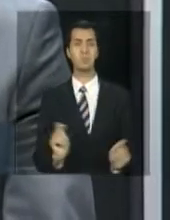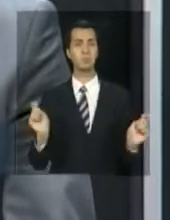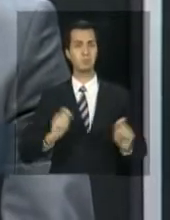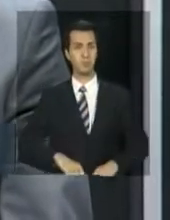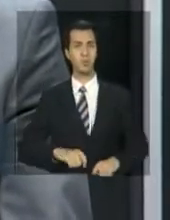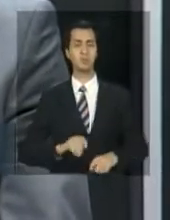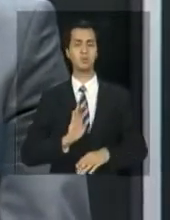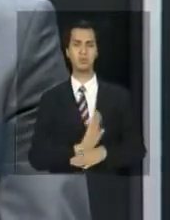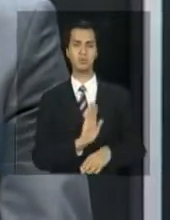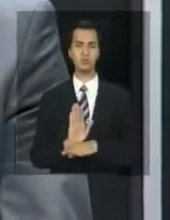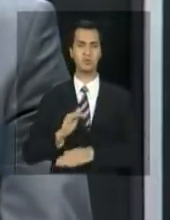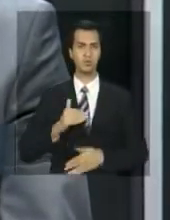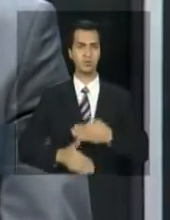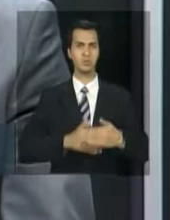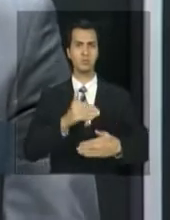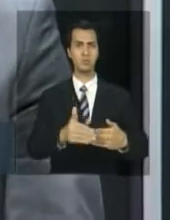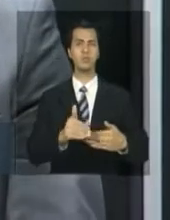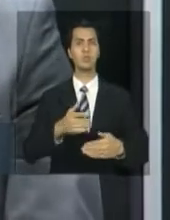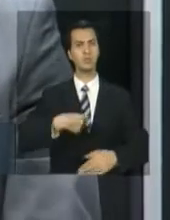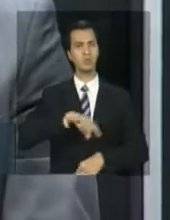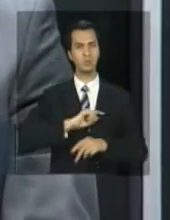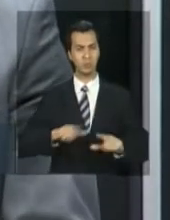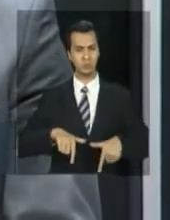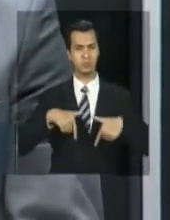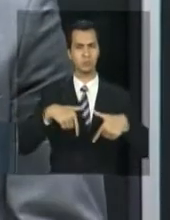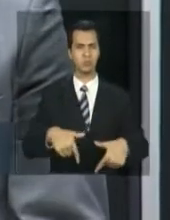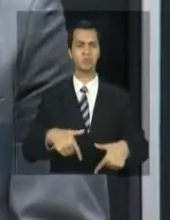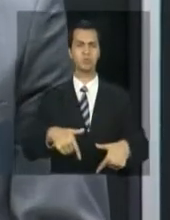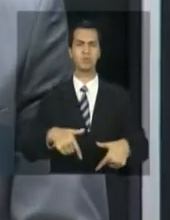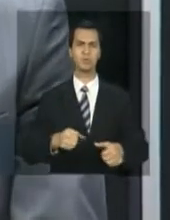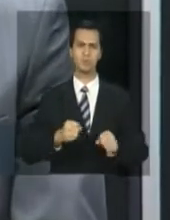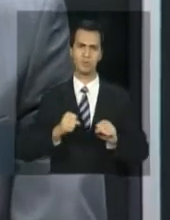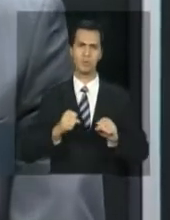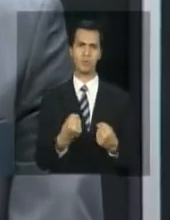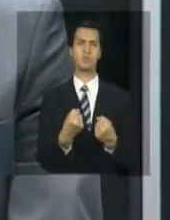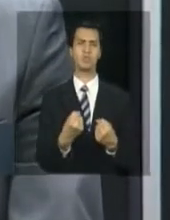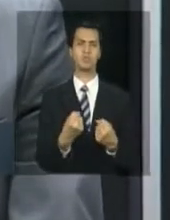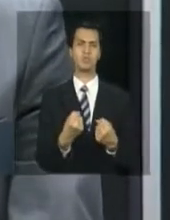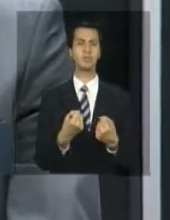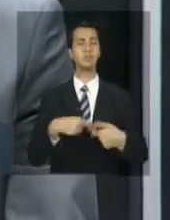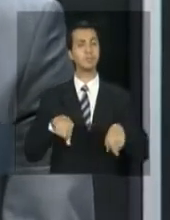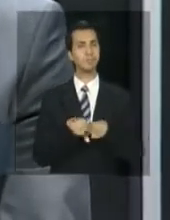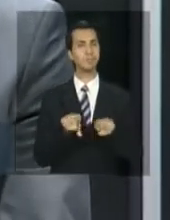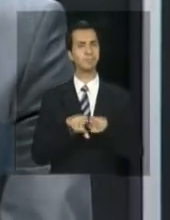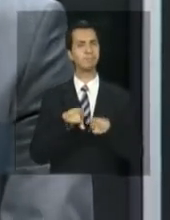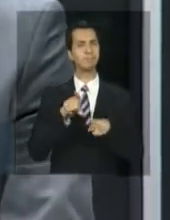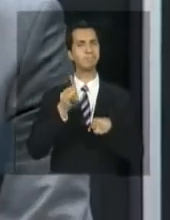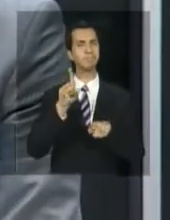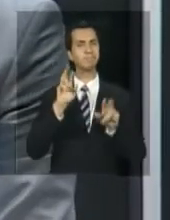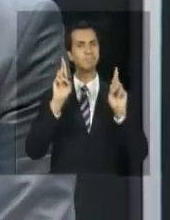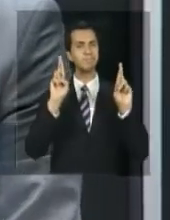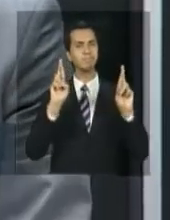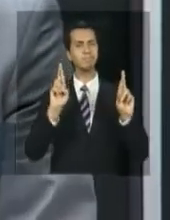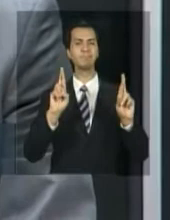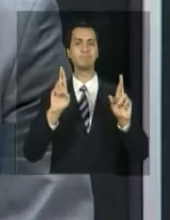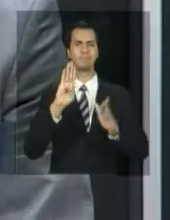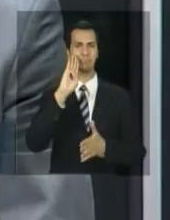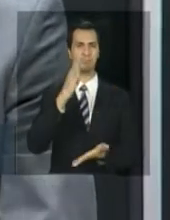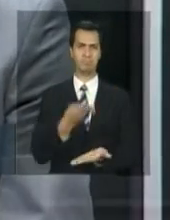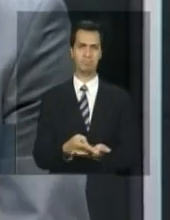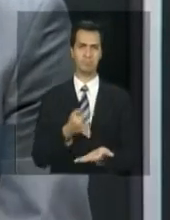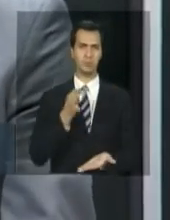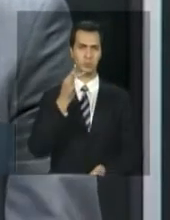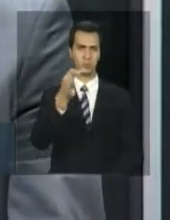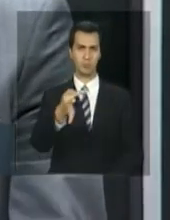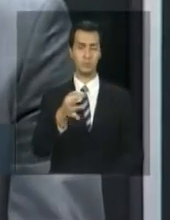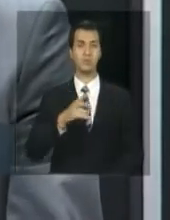desenvolvimento, enfrentando com firmeza e otimismo o cenário adverso que se vislumbra e que marcará a